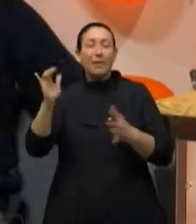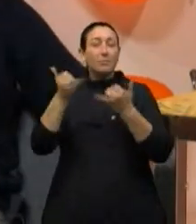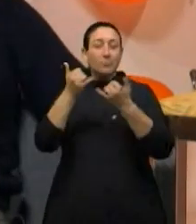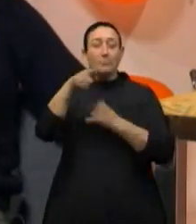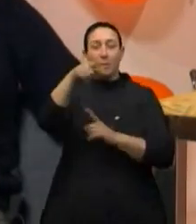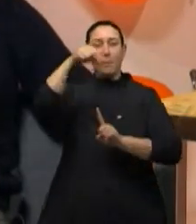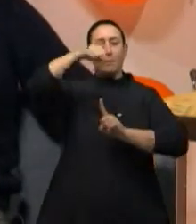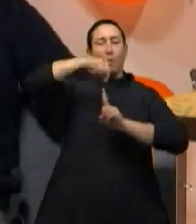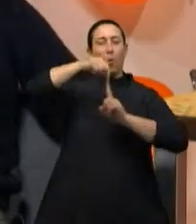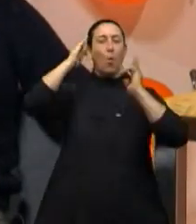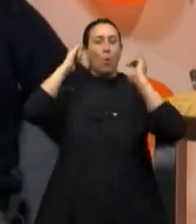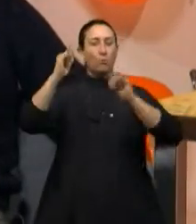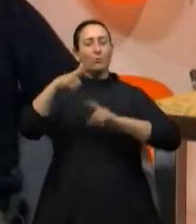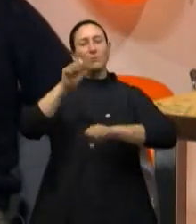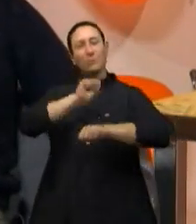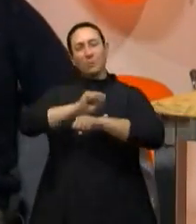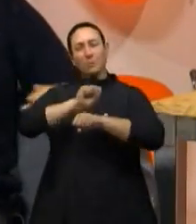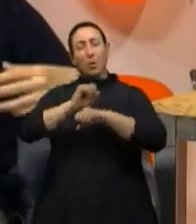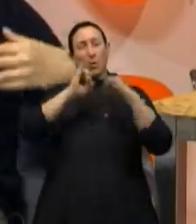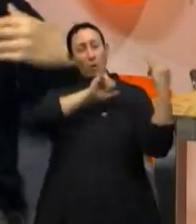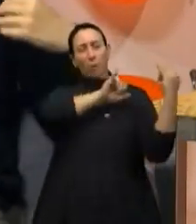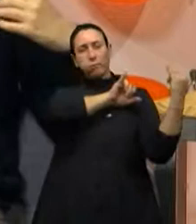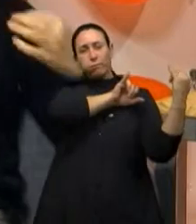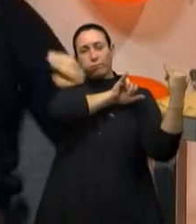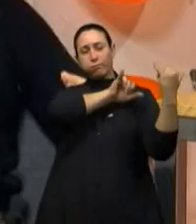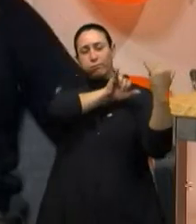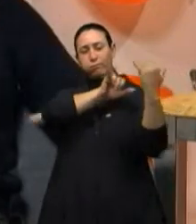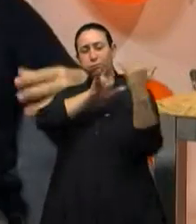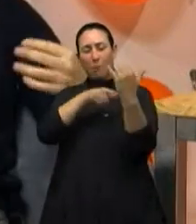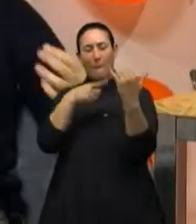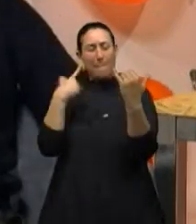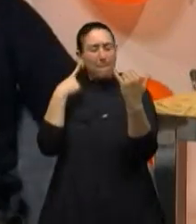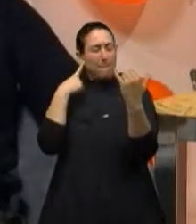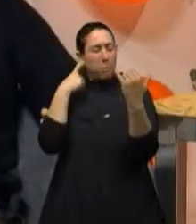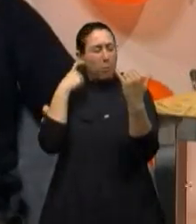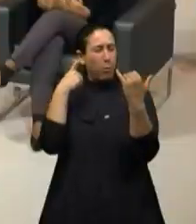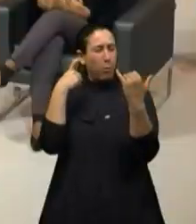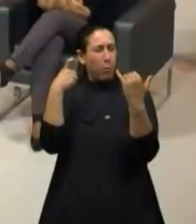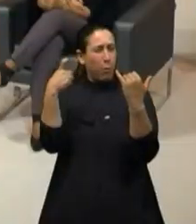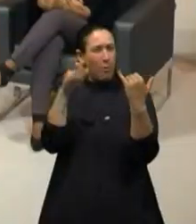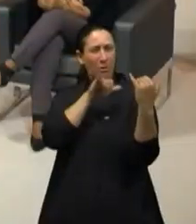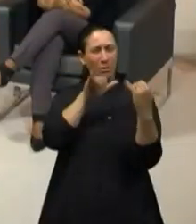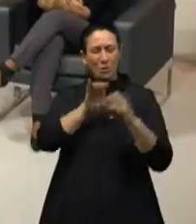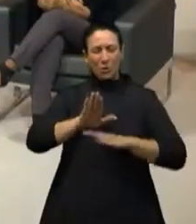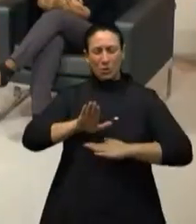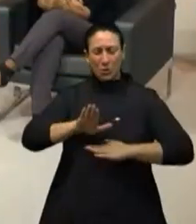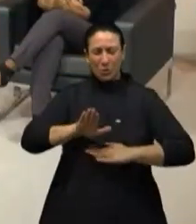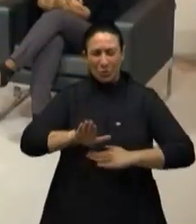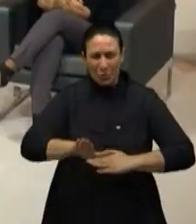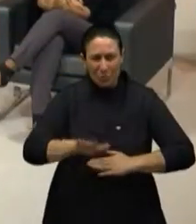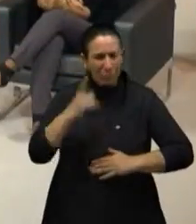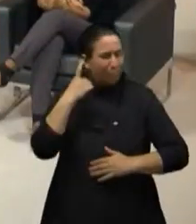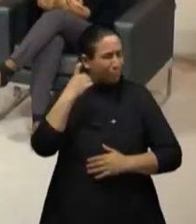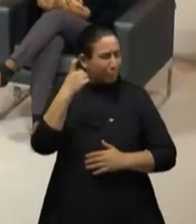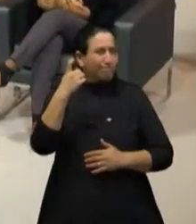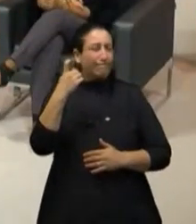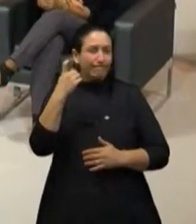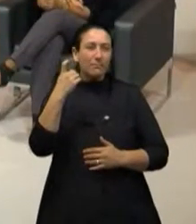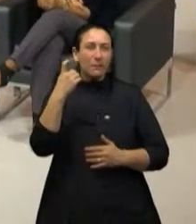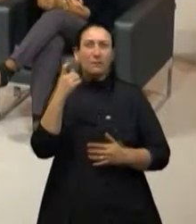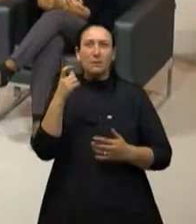vem aquele ruído aquele guincho do freio do ônibus Aquilo é muito agudo e muito intenso né então existem